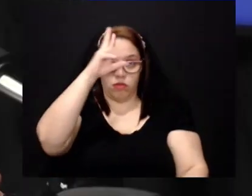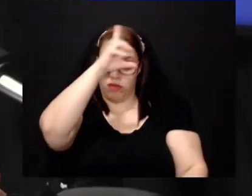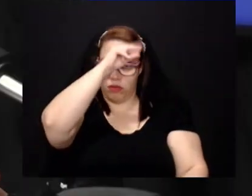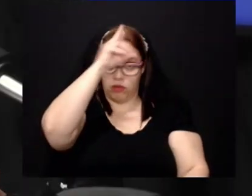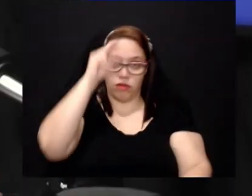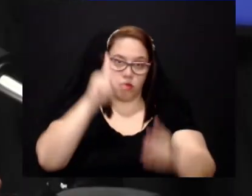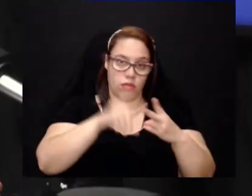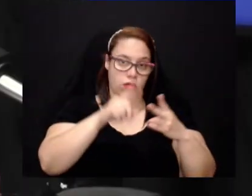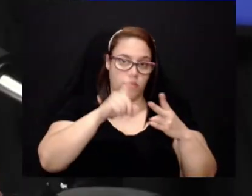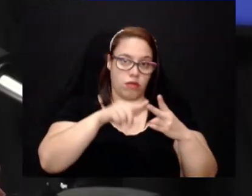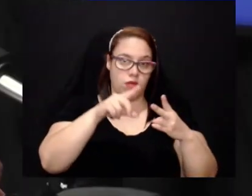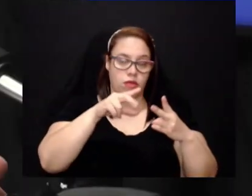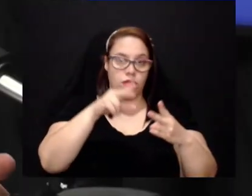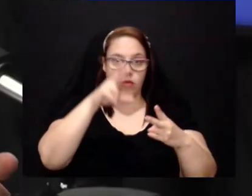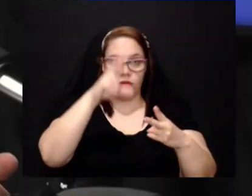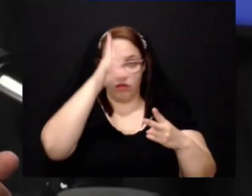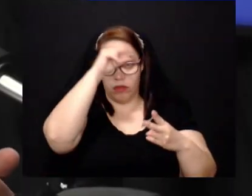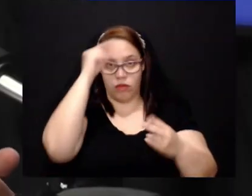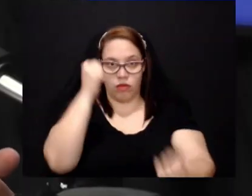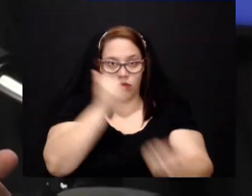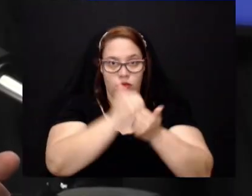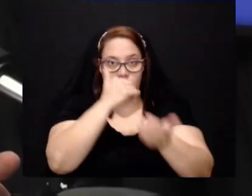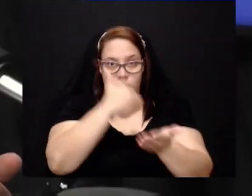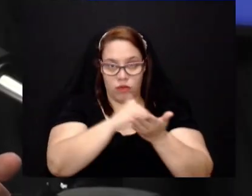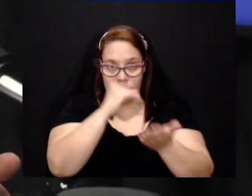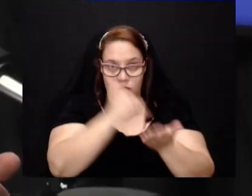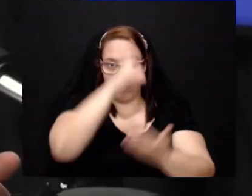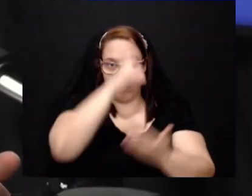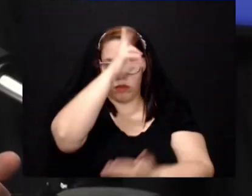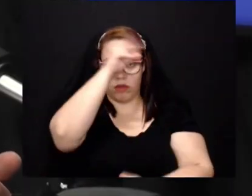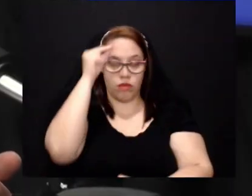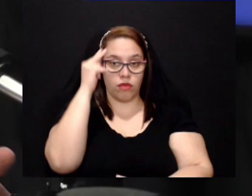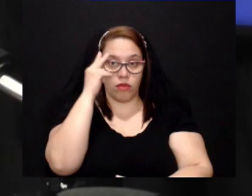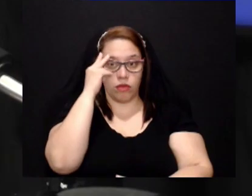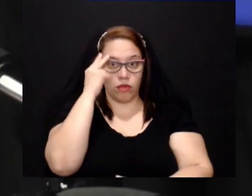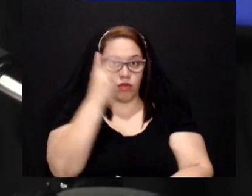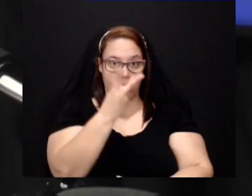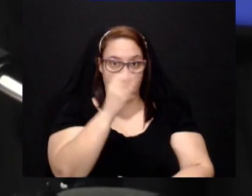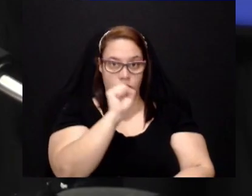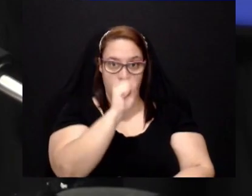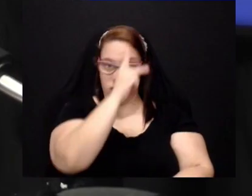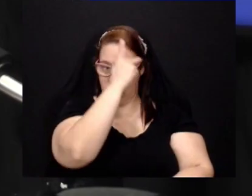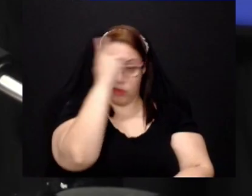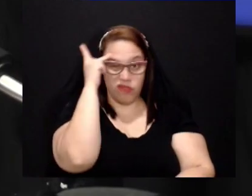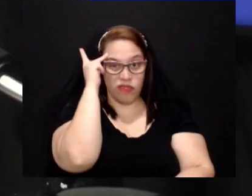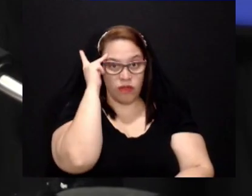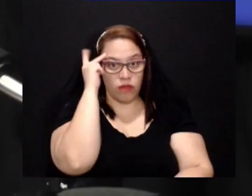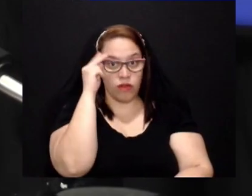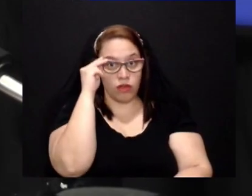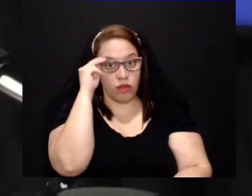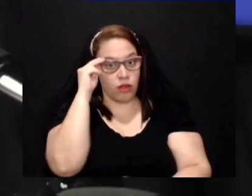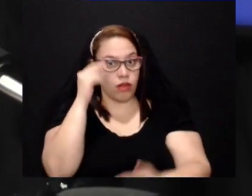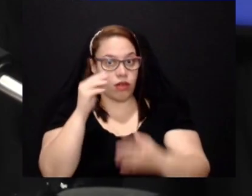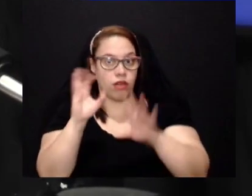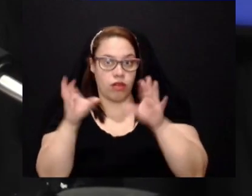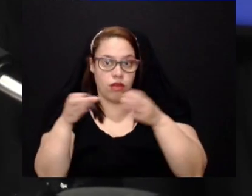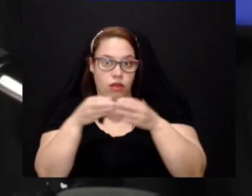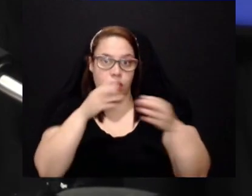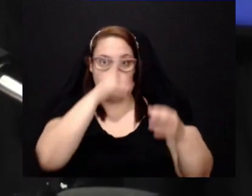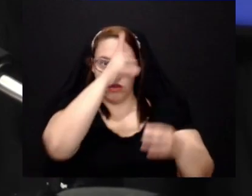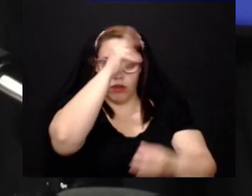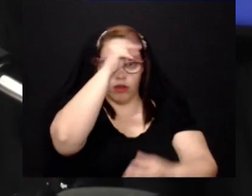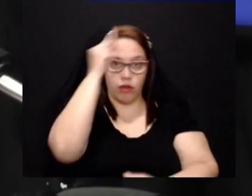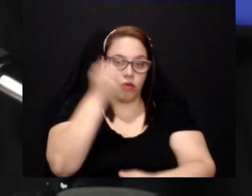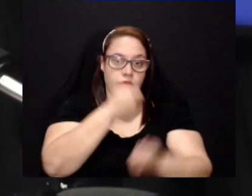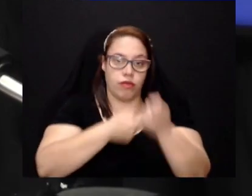vice-prefeito, para o secretariado da prefeitura, né, que são 28 pessoas que compõem a equipe do prefeito e que administram a